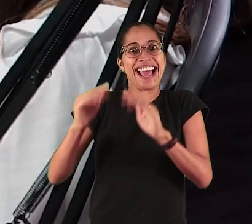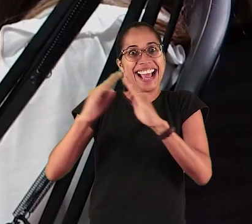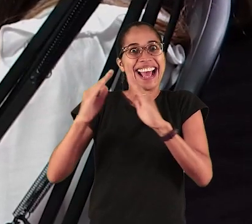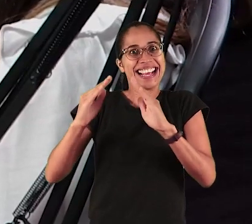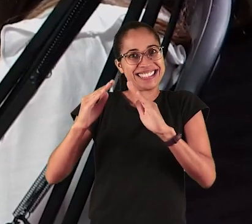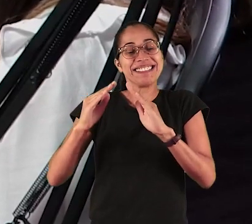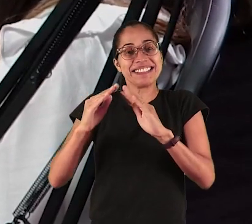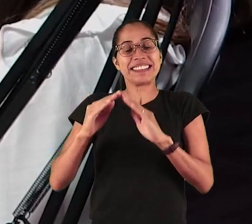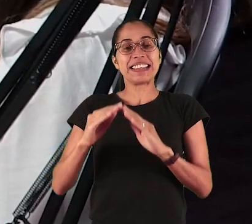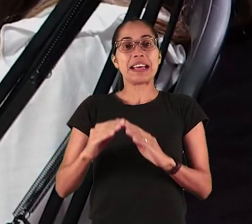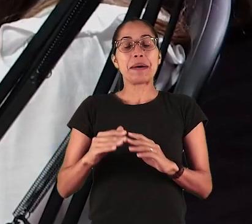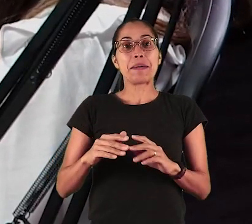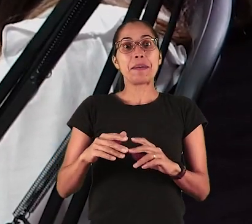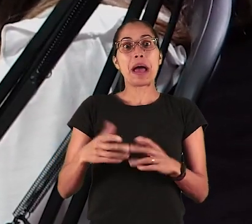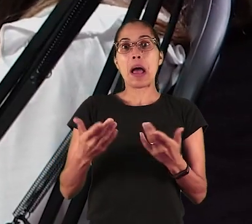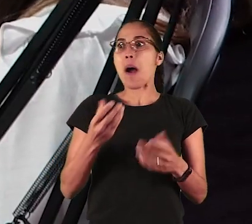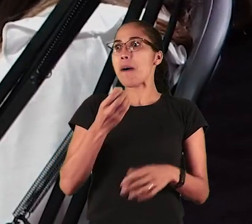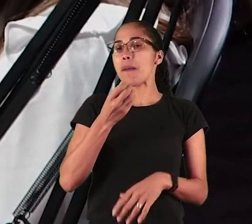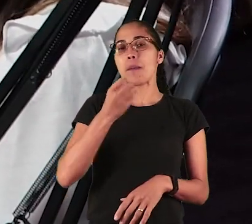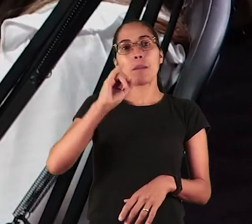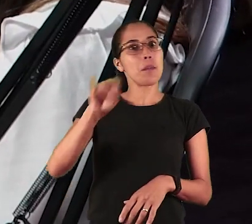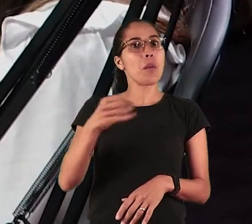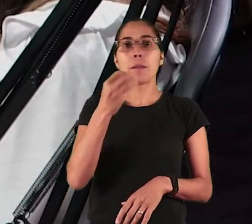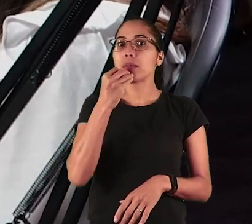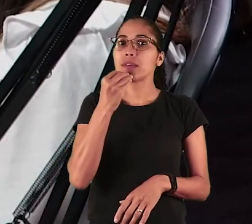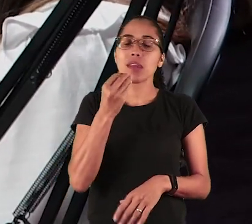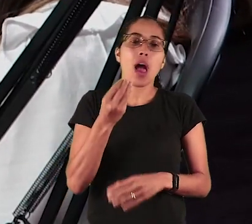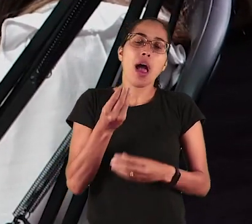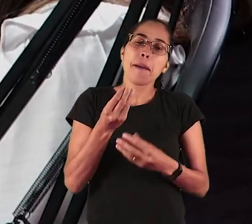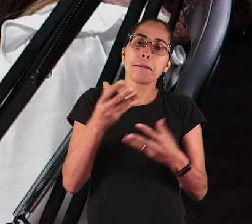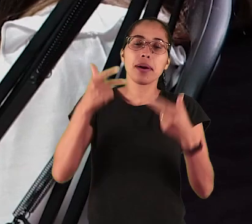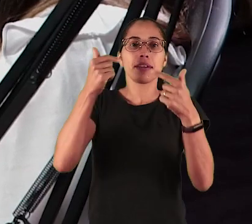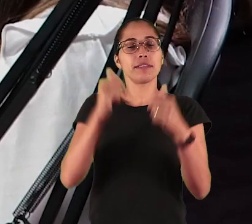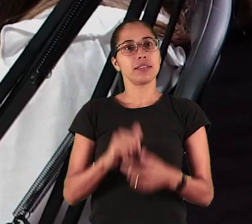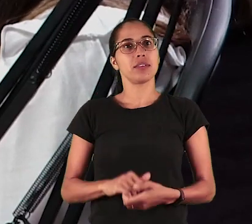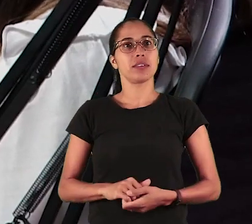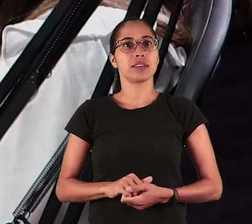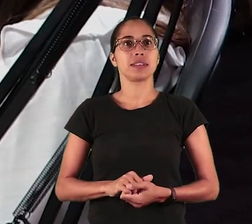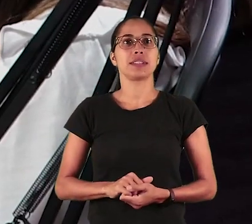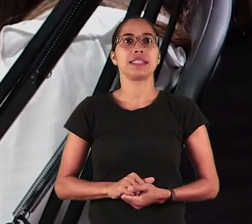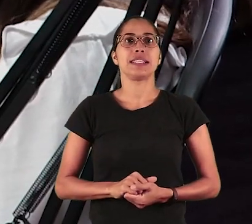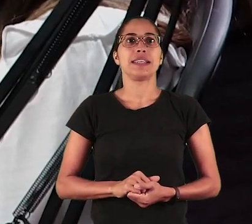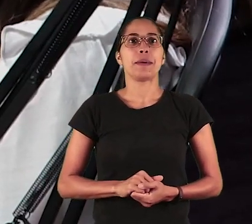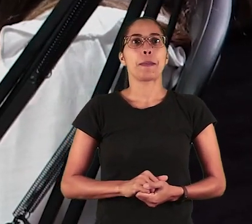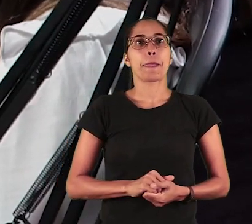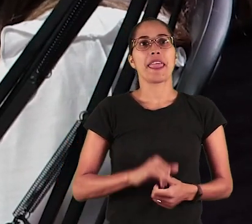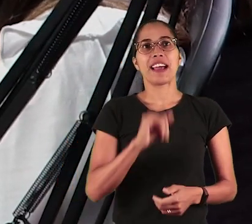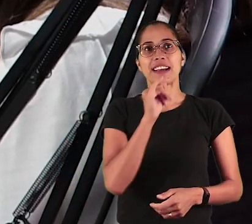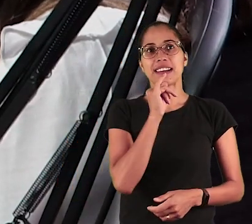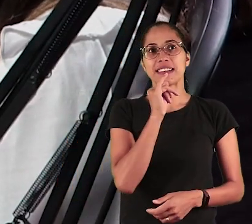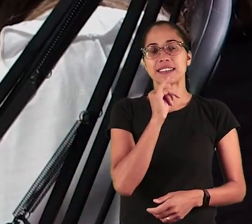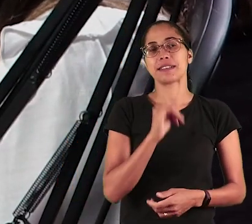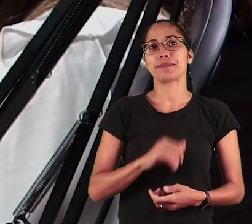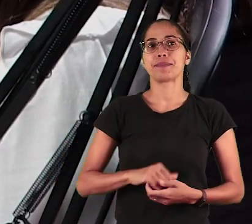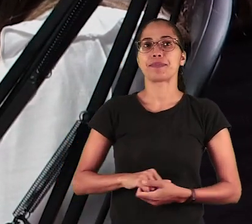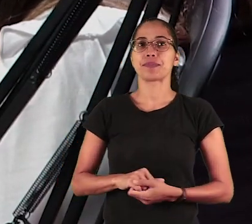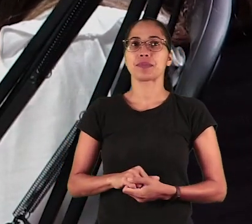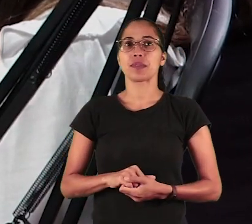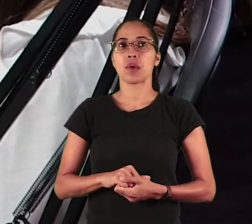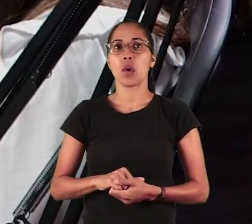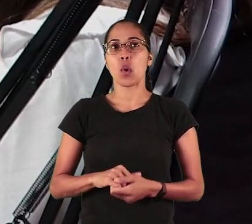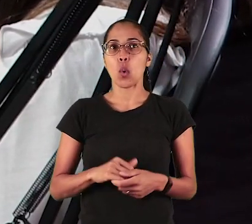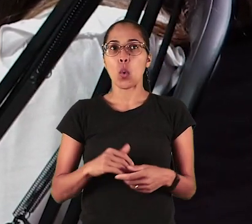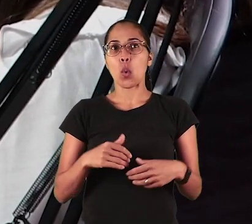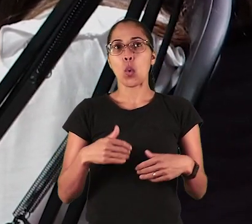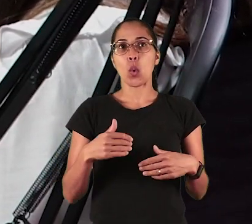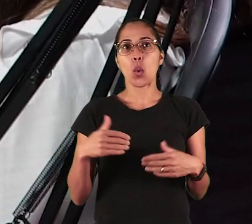mais né viajar na pessoa física com a sua família porque assim pegava muito mal né você falar olha eu já tô com viagem marcada